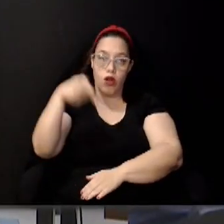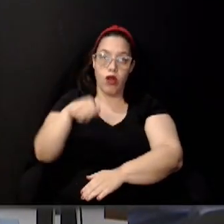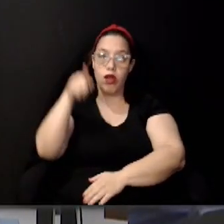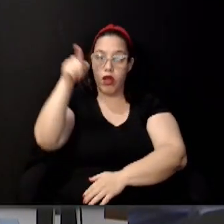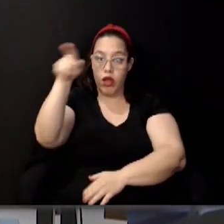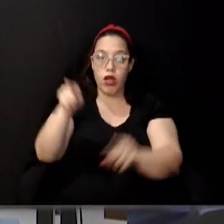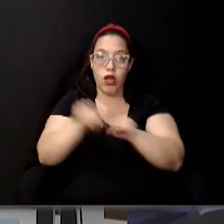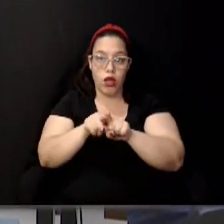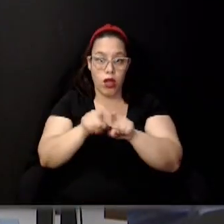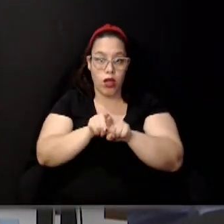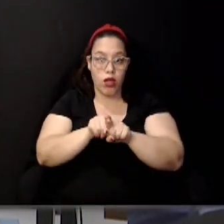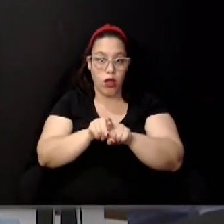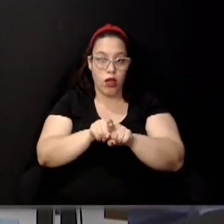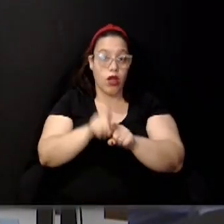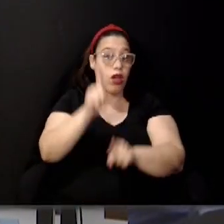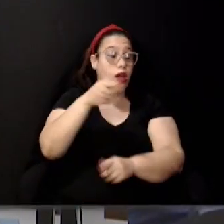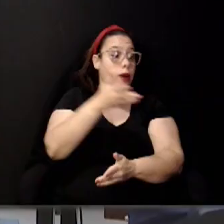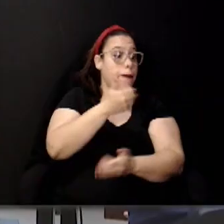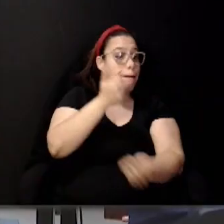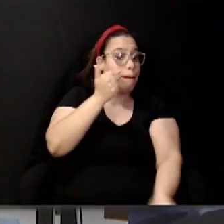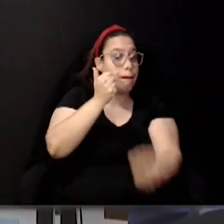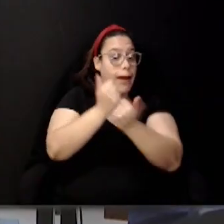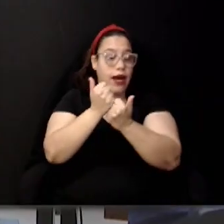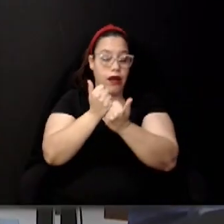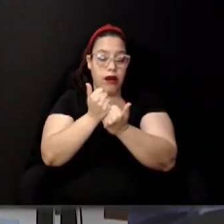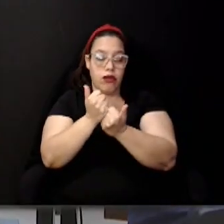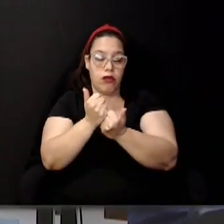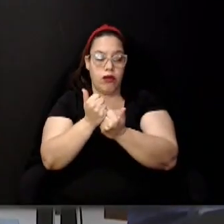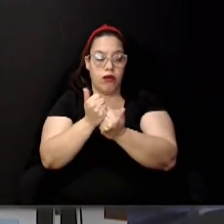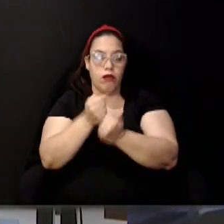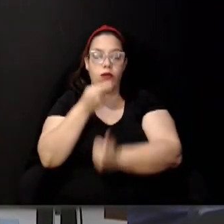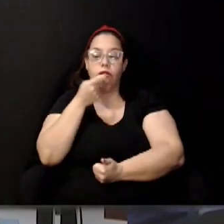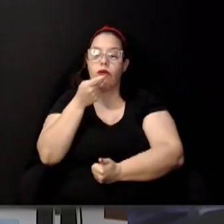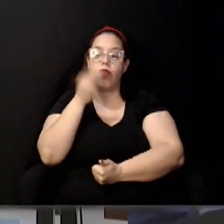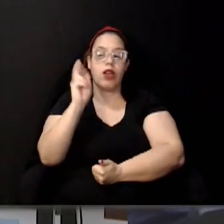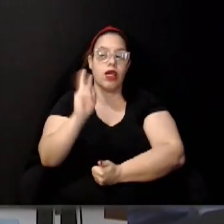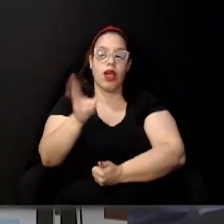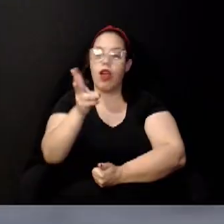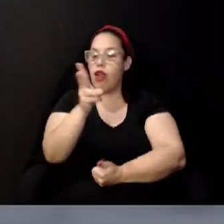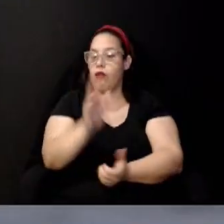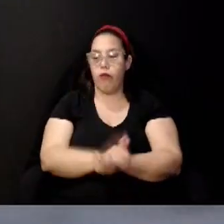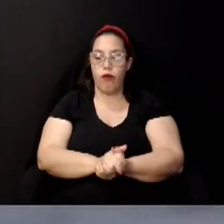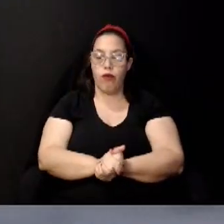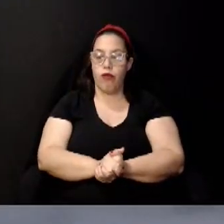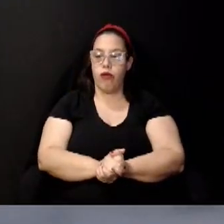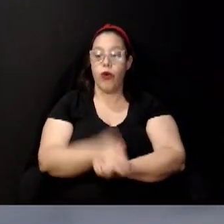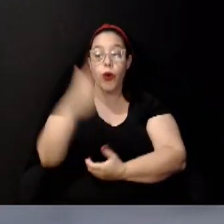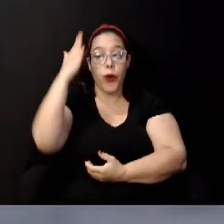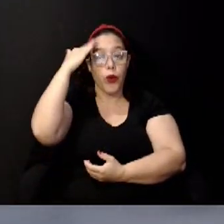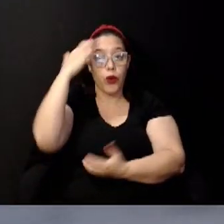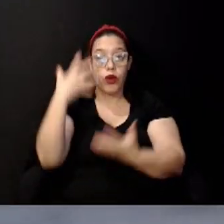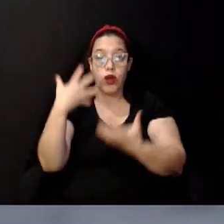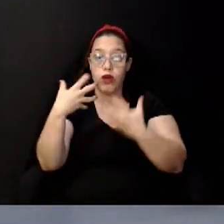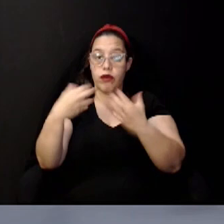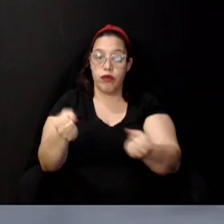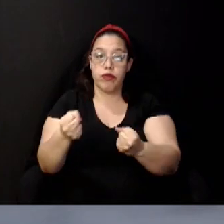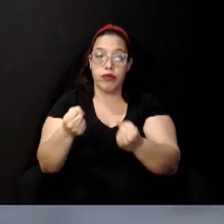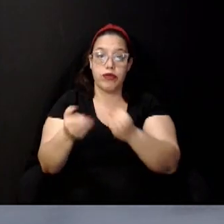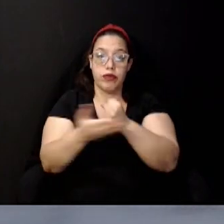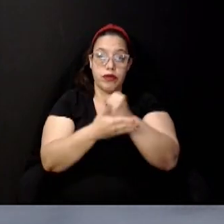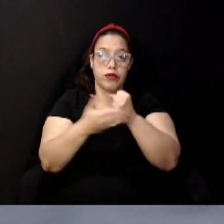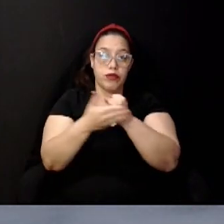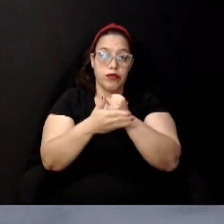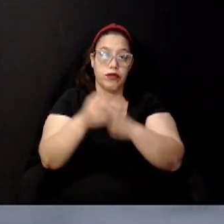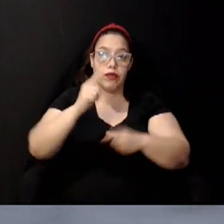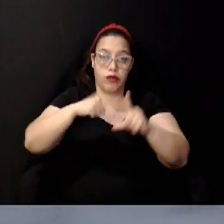Então é isso, é parceria, é uma das coisas que eu sempre falo, né? É você saber acolher. Com base no Censo Demográfico